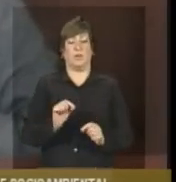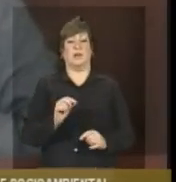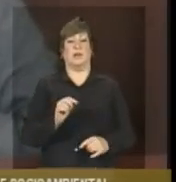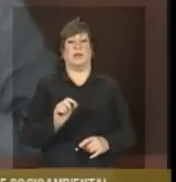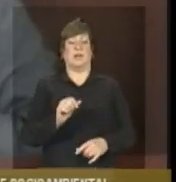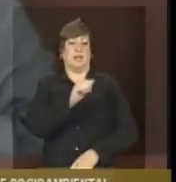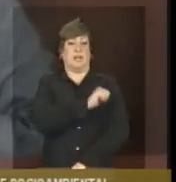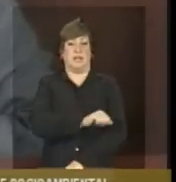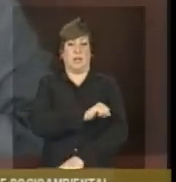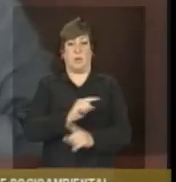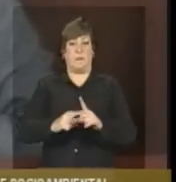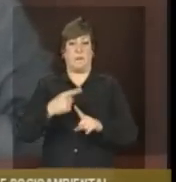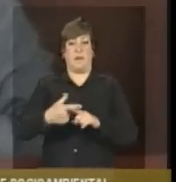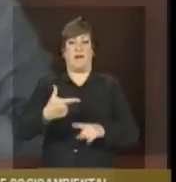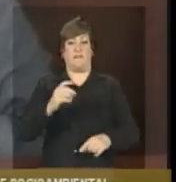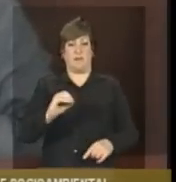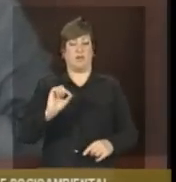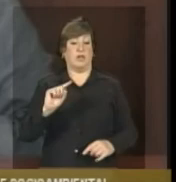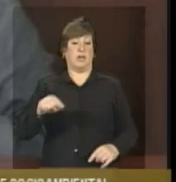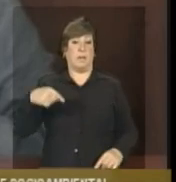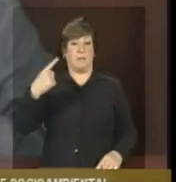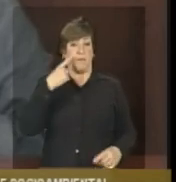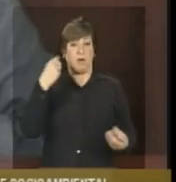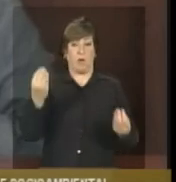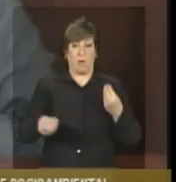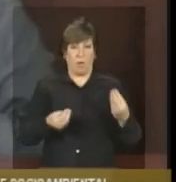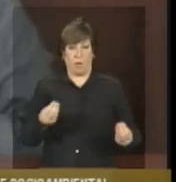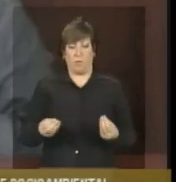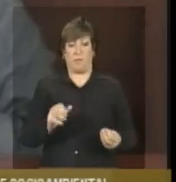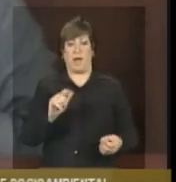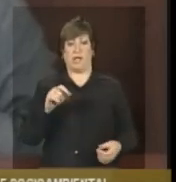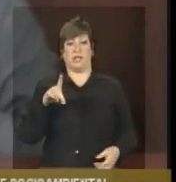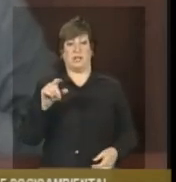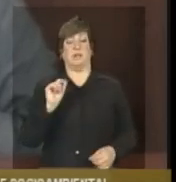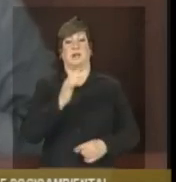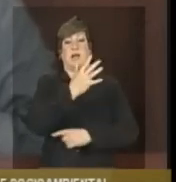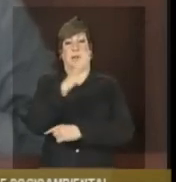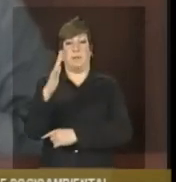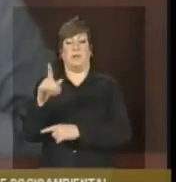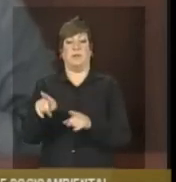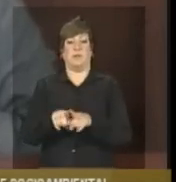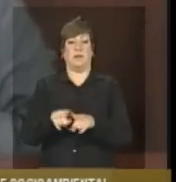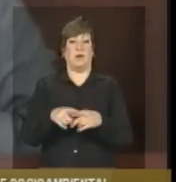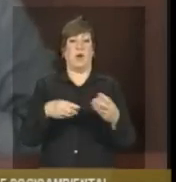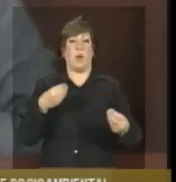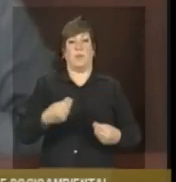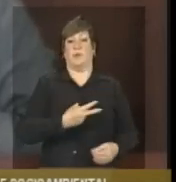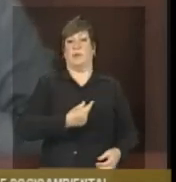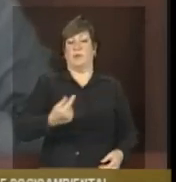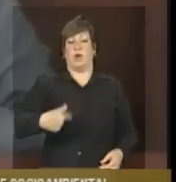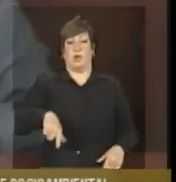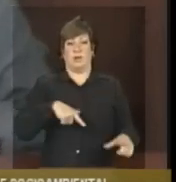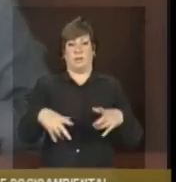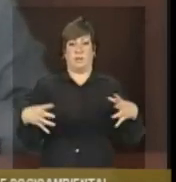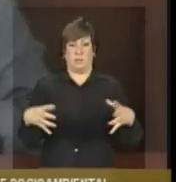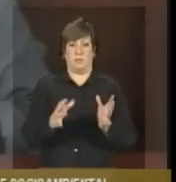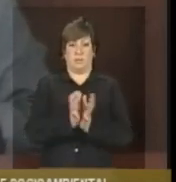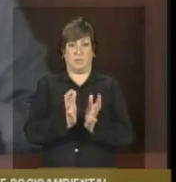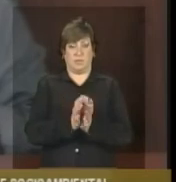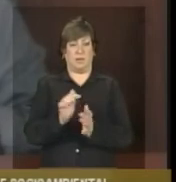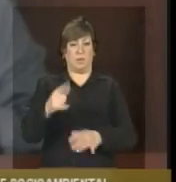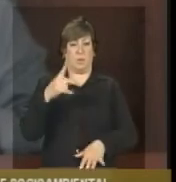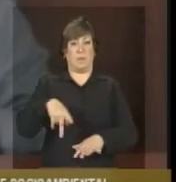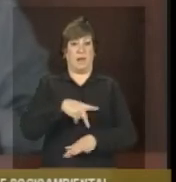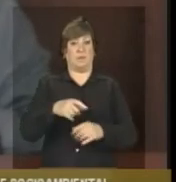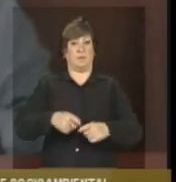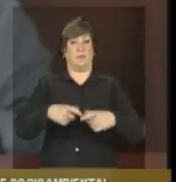Mais 20, certamente, uma nova visão de agenda ambiental, de sustentabilidade e de como nós trabalhamos as três agendas, consolidando essa imagem. Um país